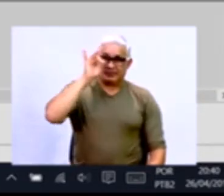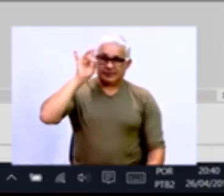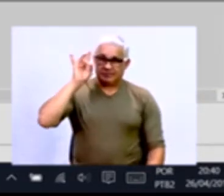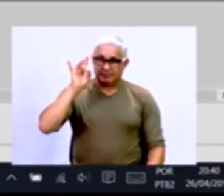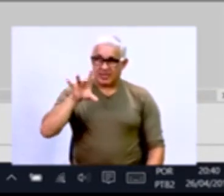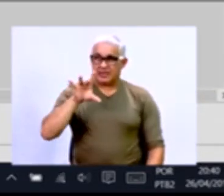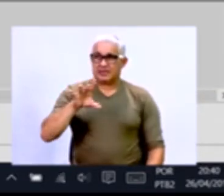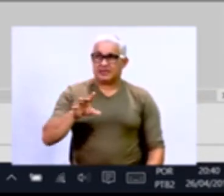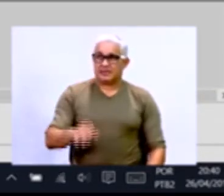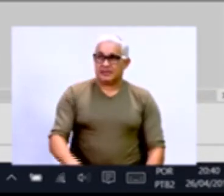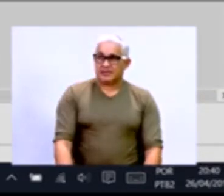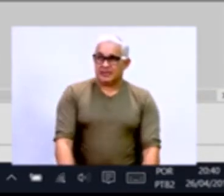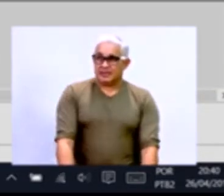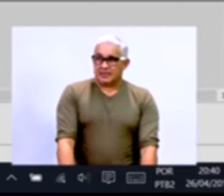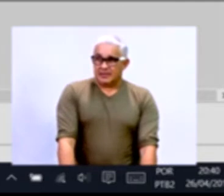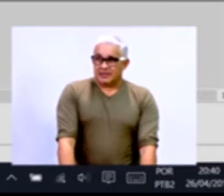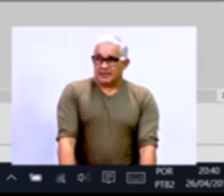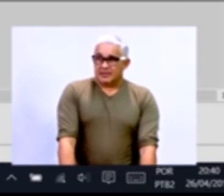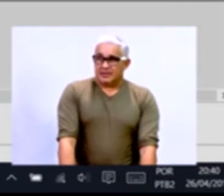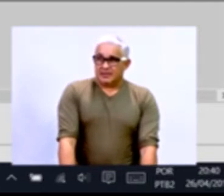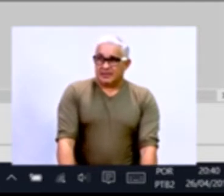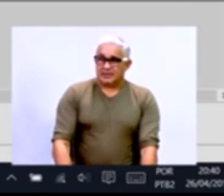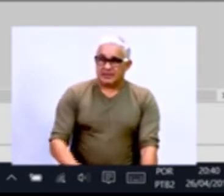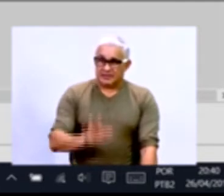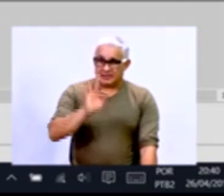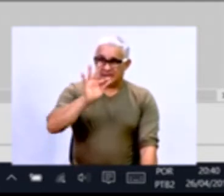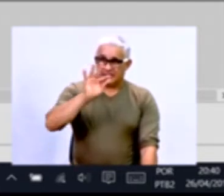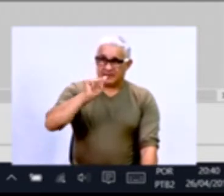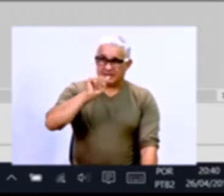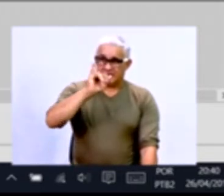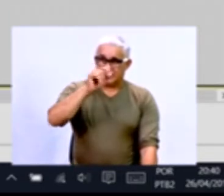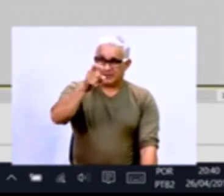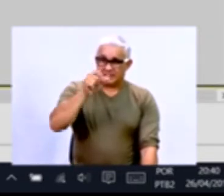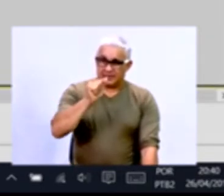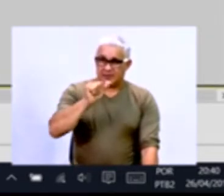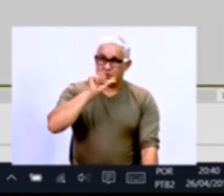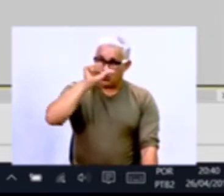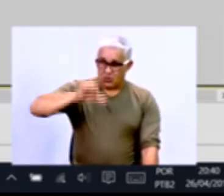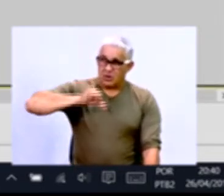finalzinho. Aí eu desvinculo aqui para...